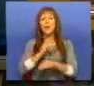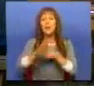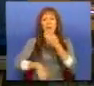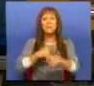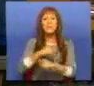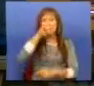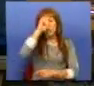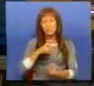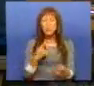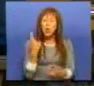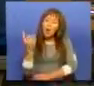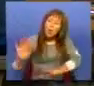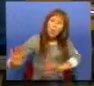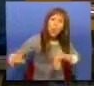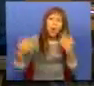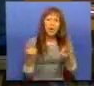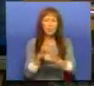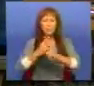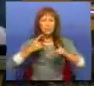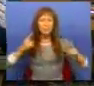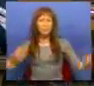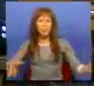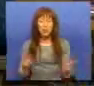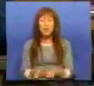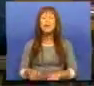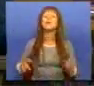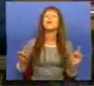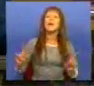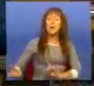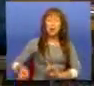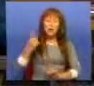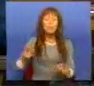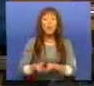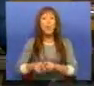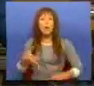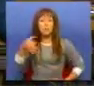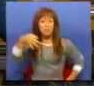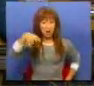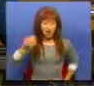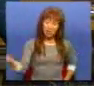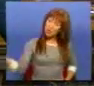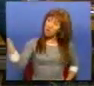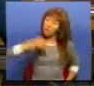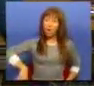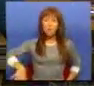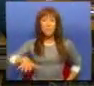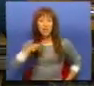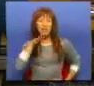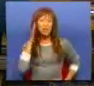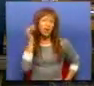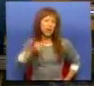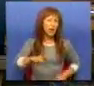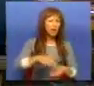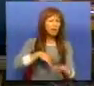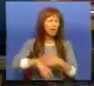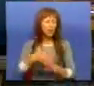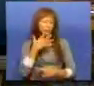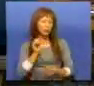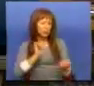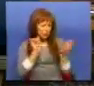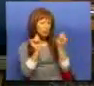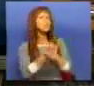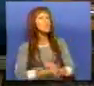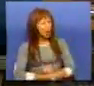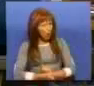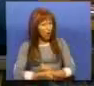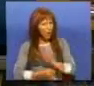de invocação de qualquer motivo, mesmo que o Partido Socialista venha agora tentar fazer crer o